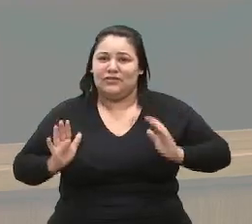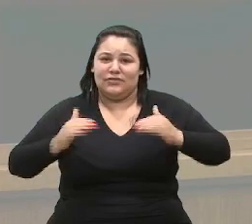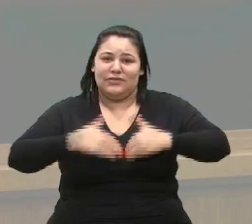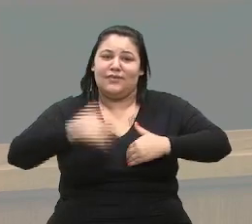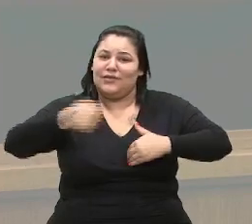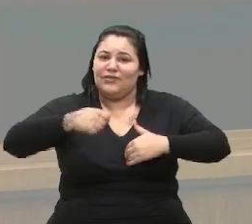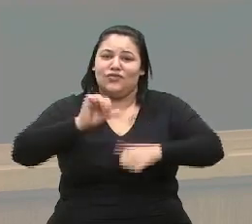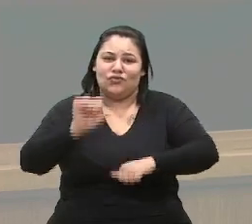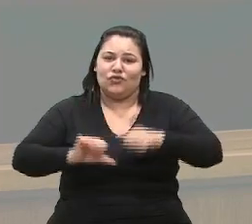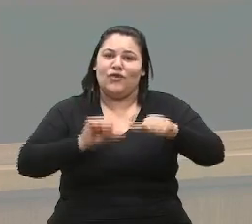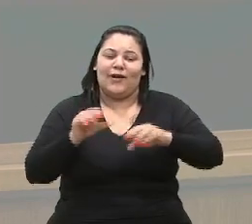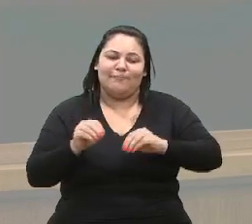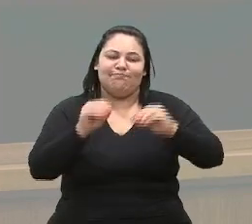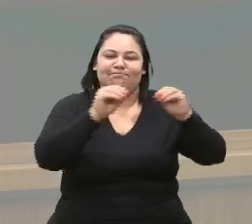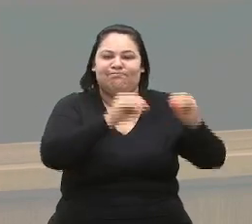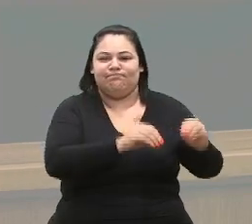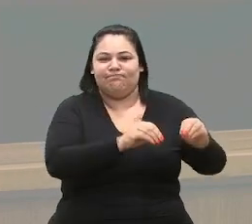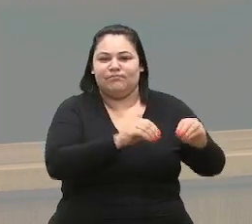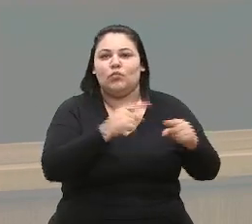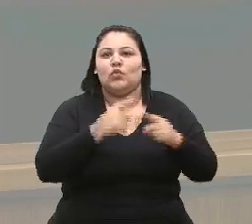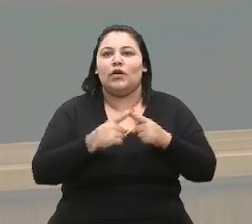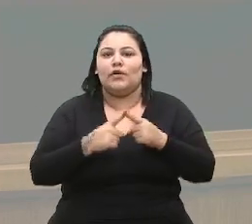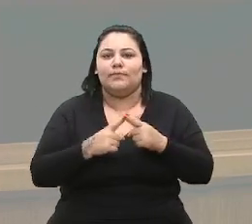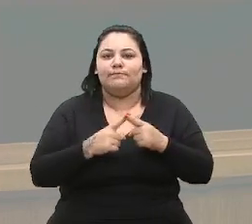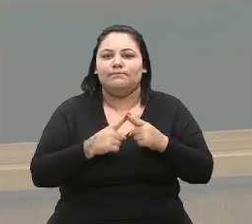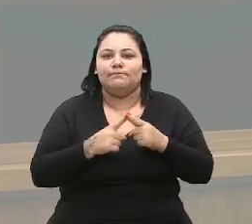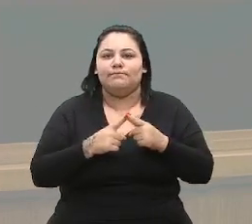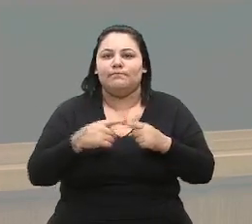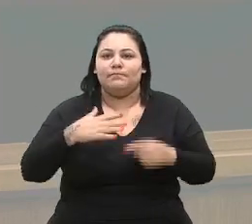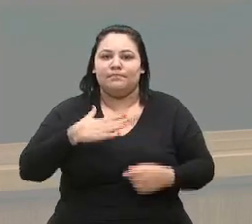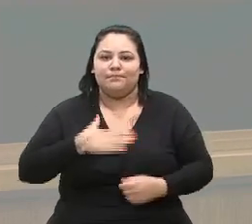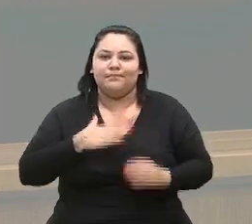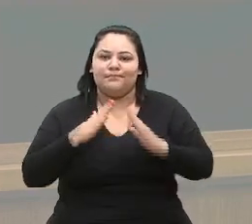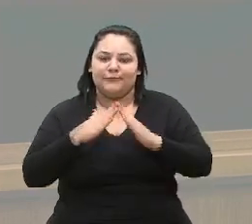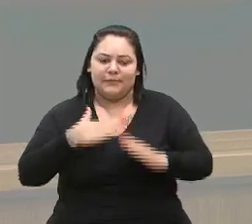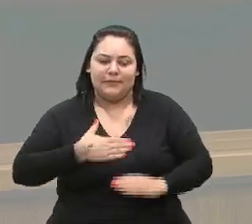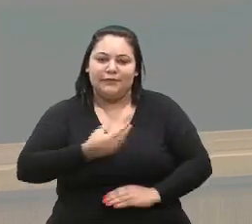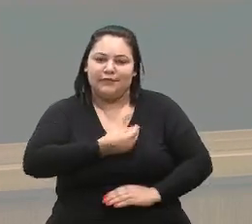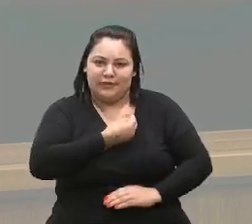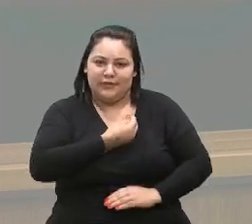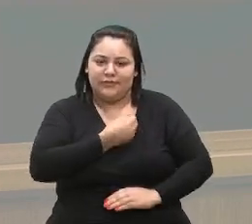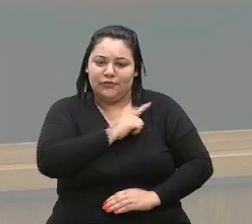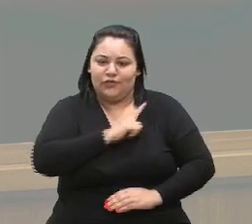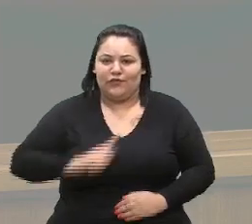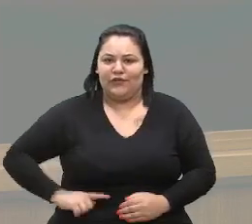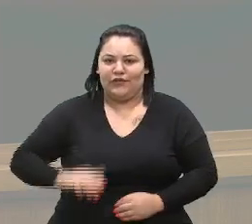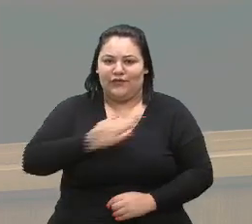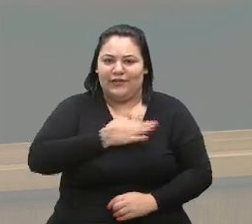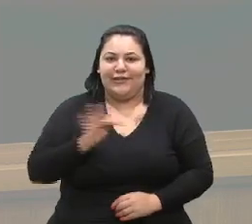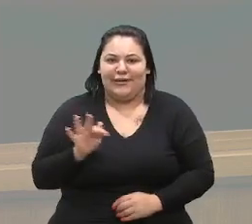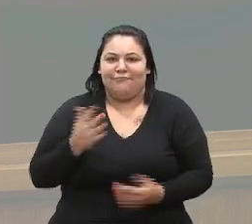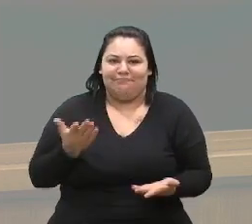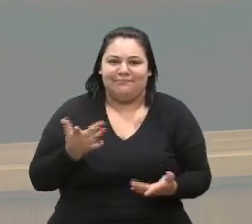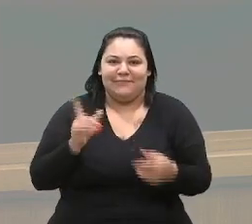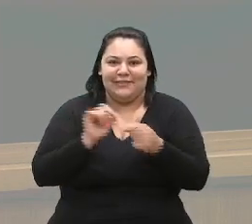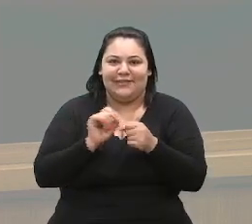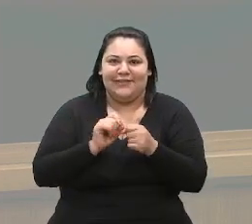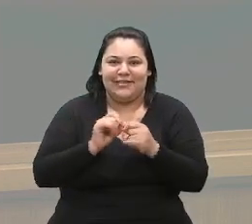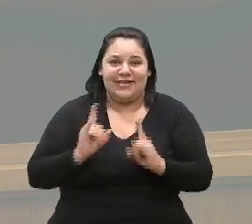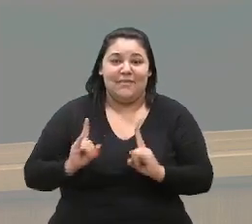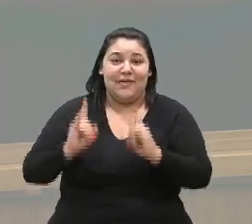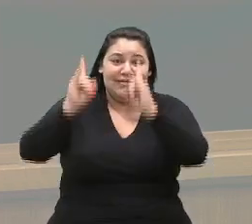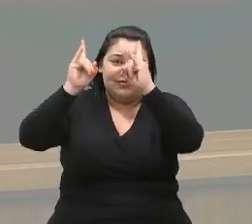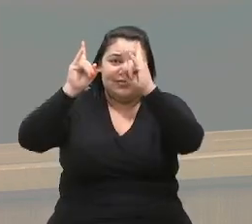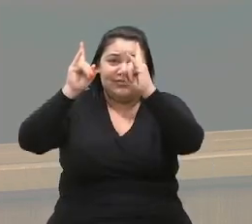mudar, porque Minha Casa Minha Vida, por exemplo, do governo federal, que faz